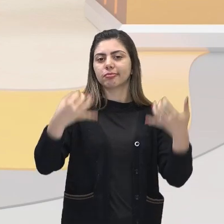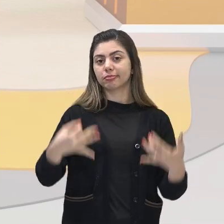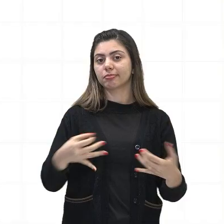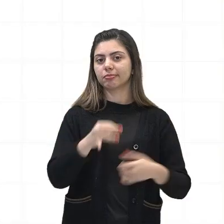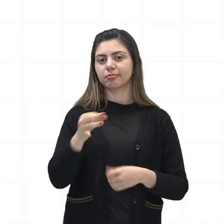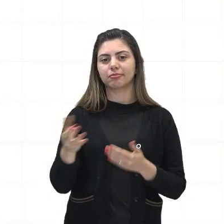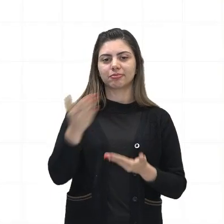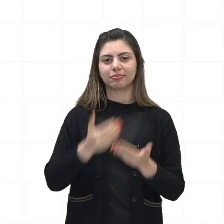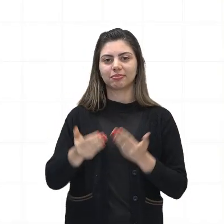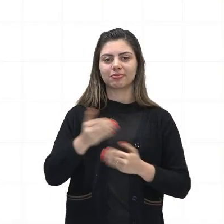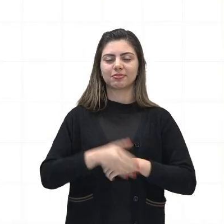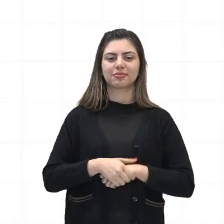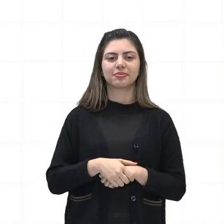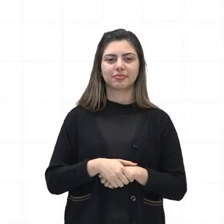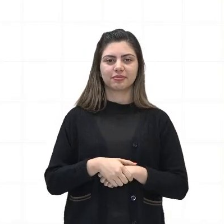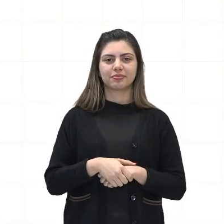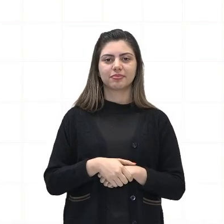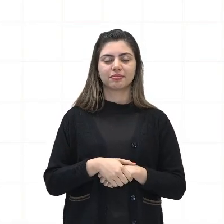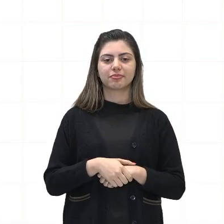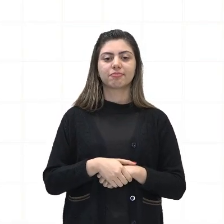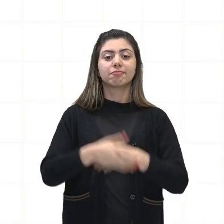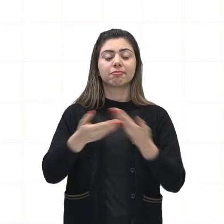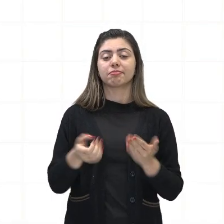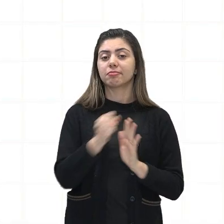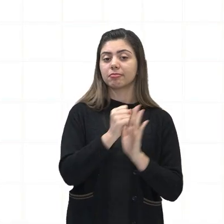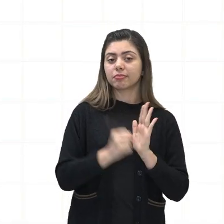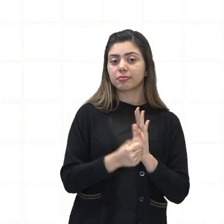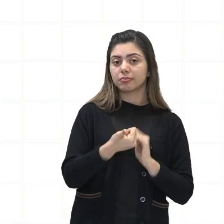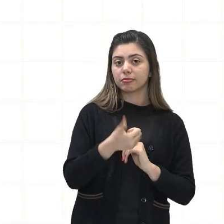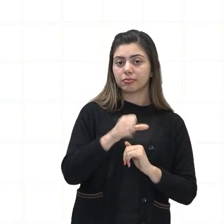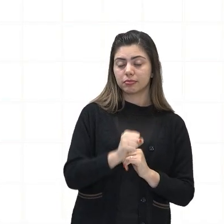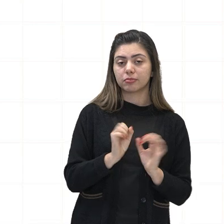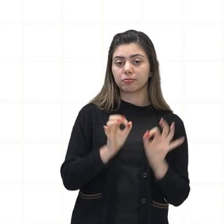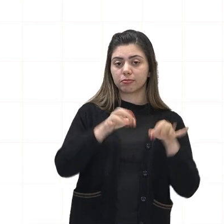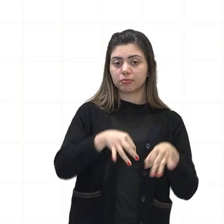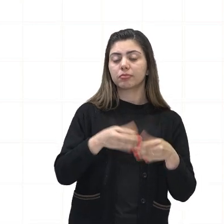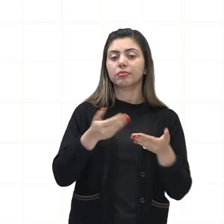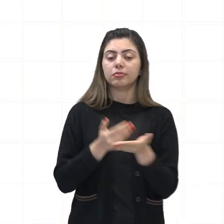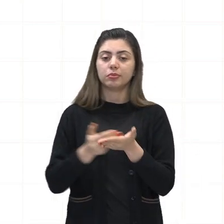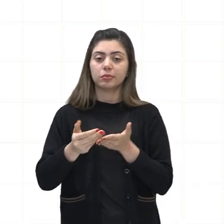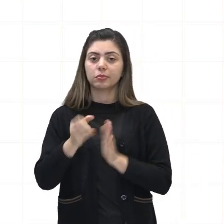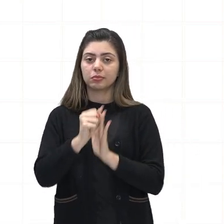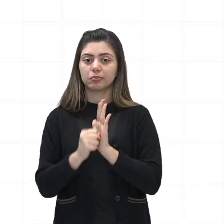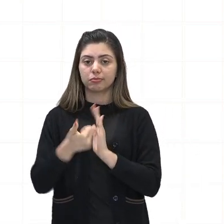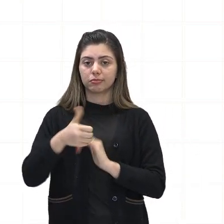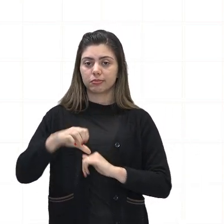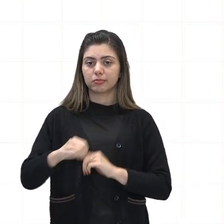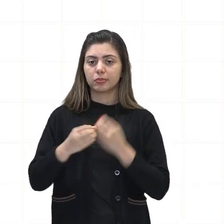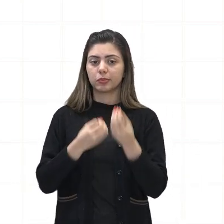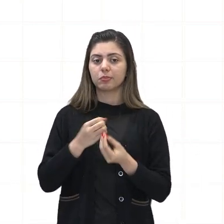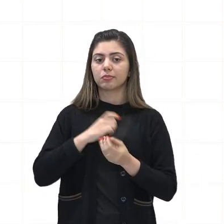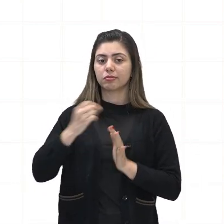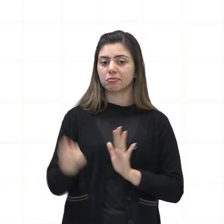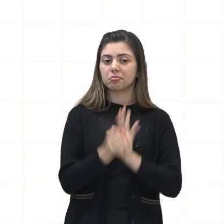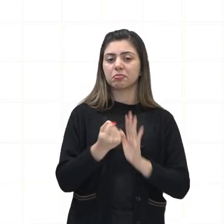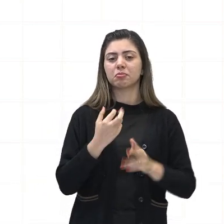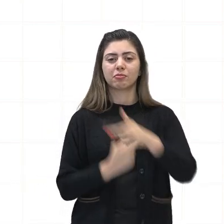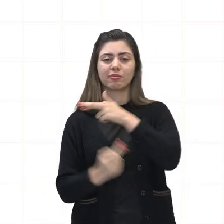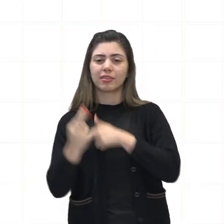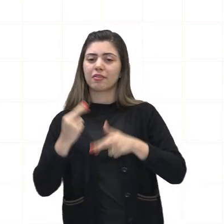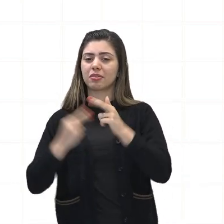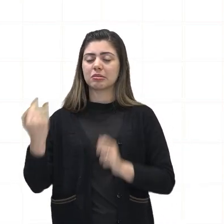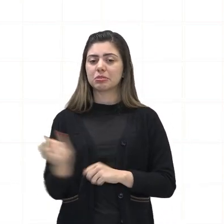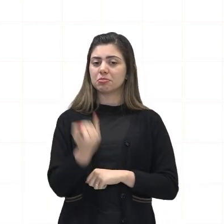Me acompanha. O final do século XVIII e o início do XIX foram marcados por